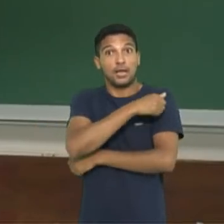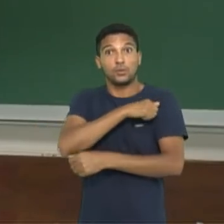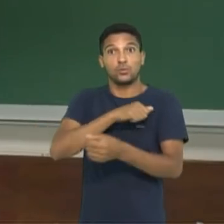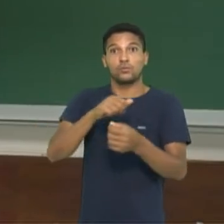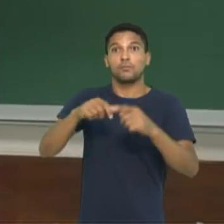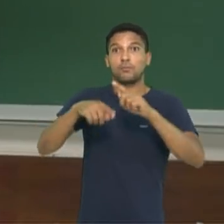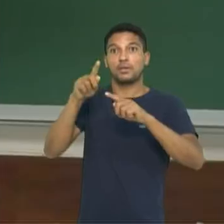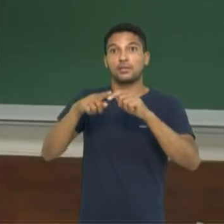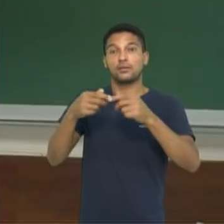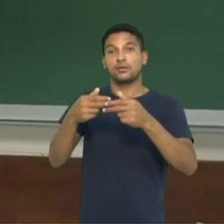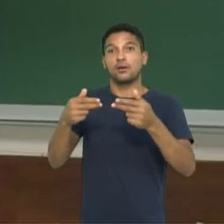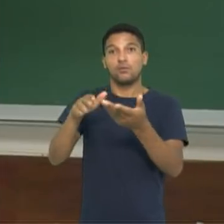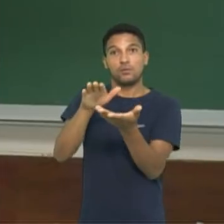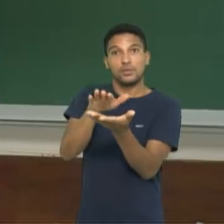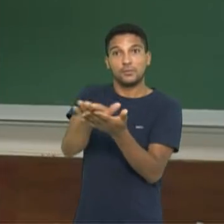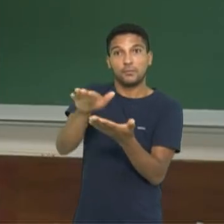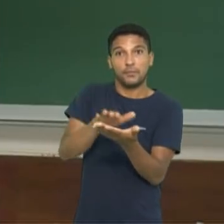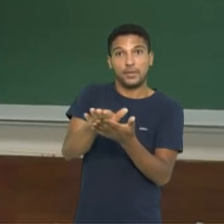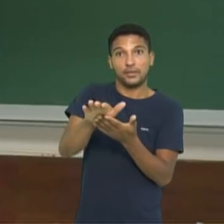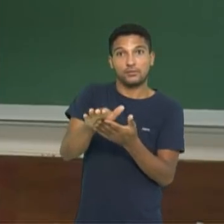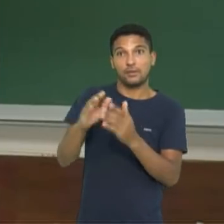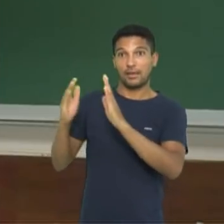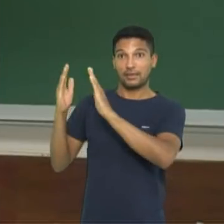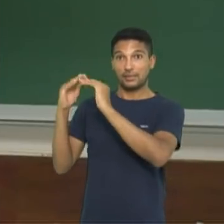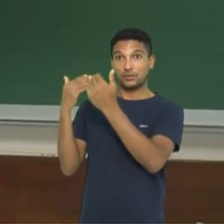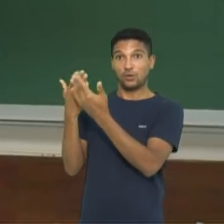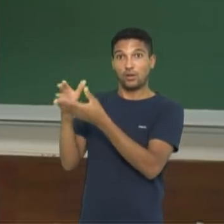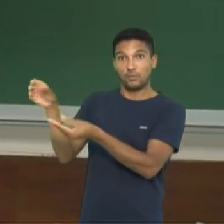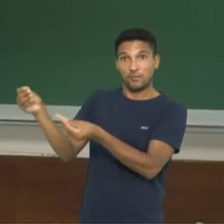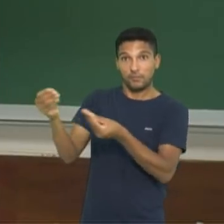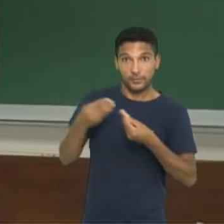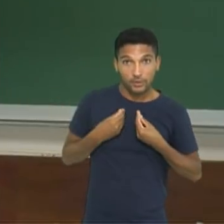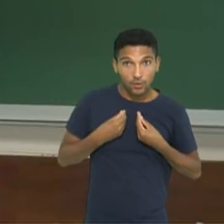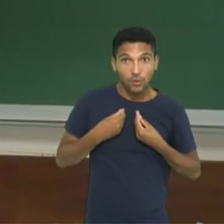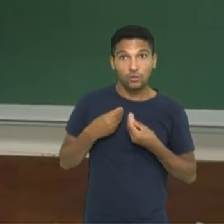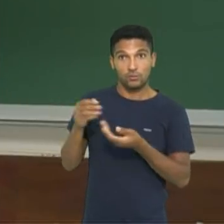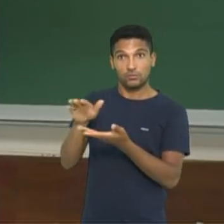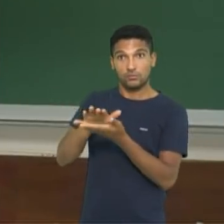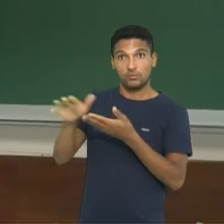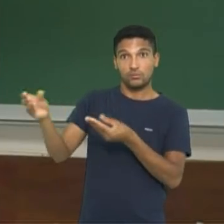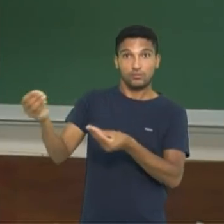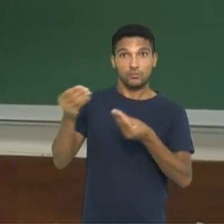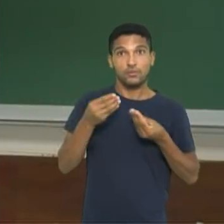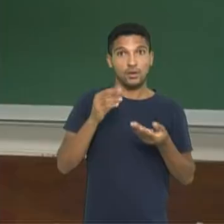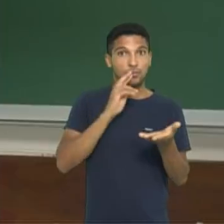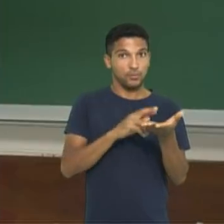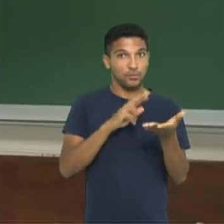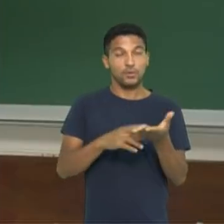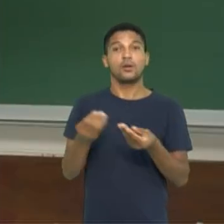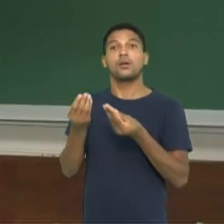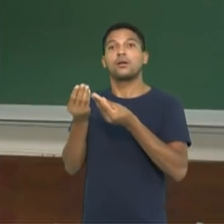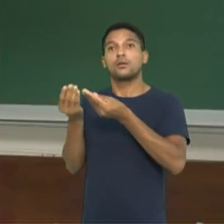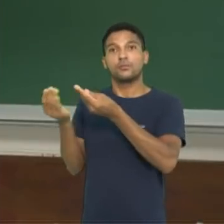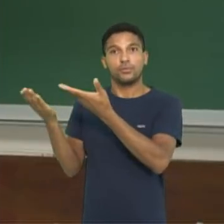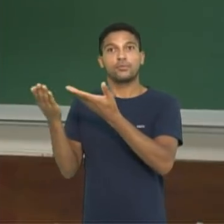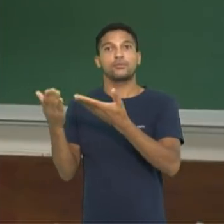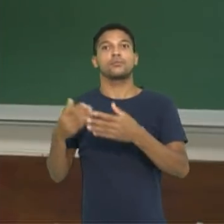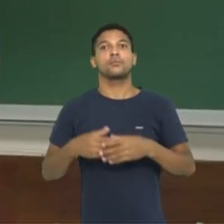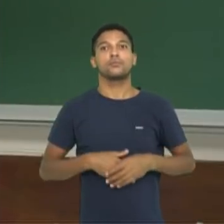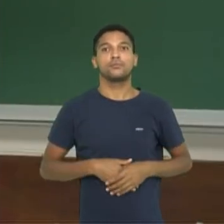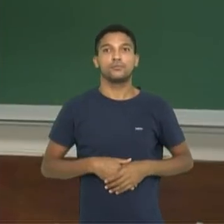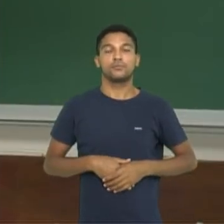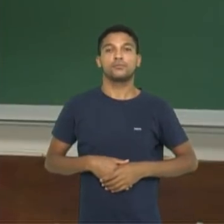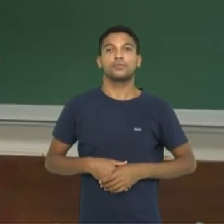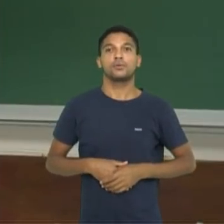escola, as atividades que os professores elaboram e mandam por meio de xerox, por meio de impressões, vocês podem